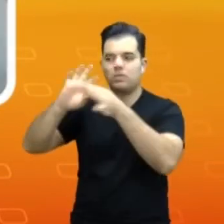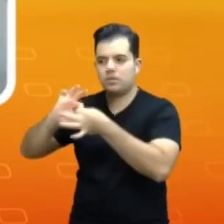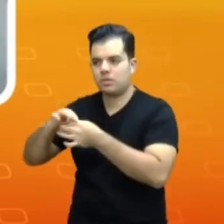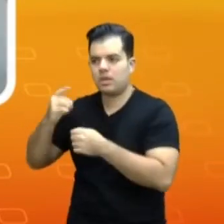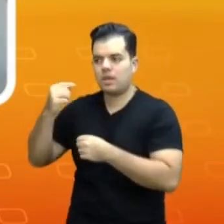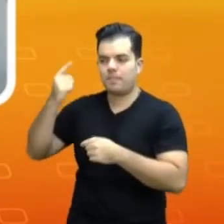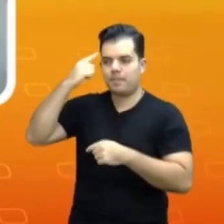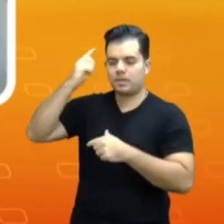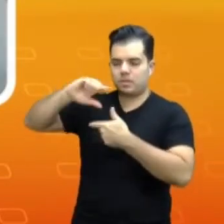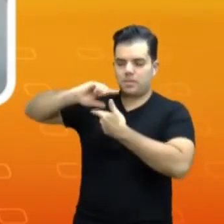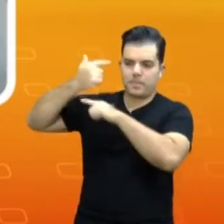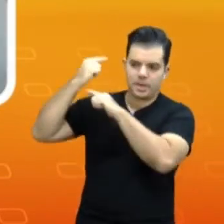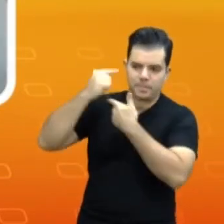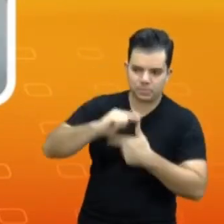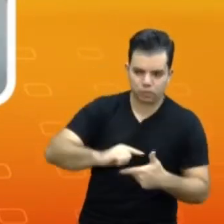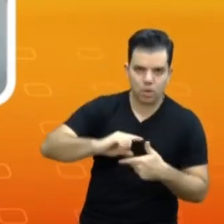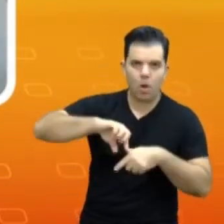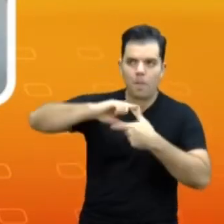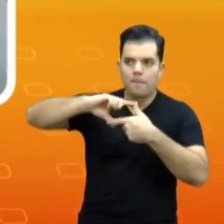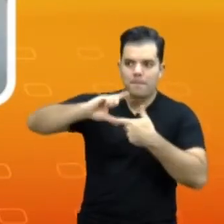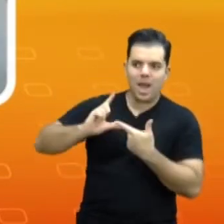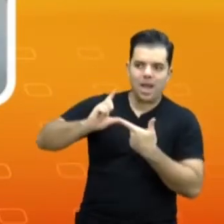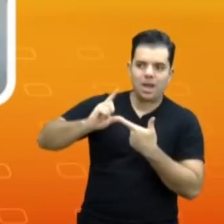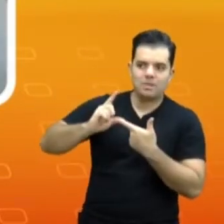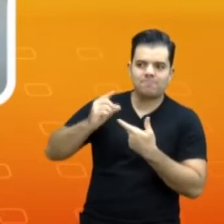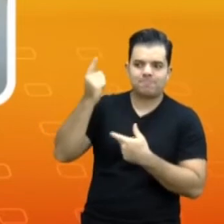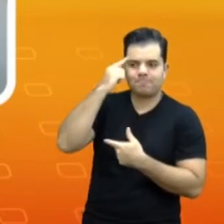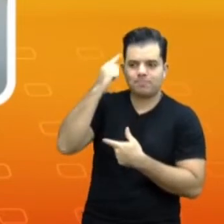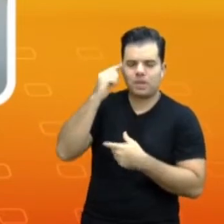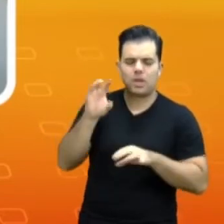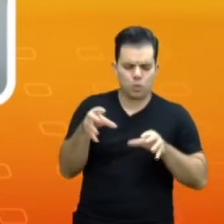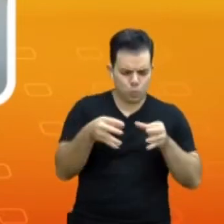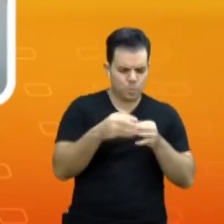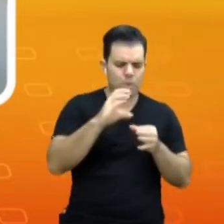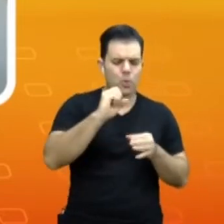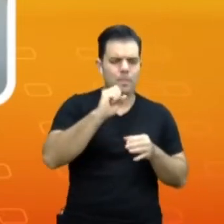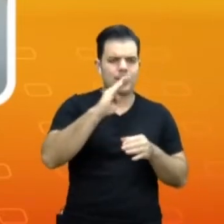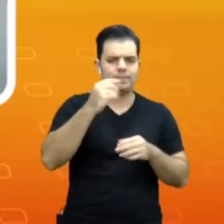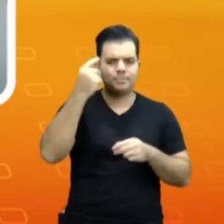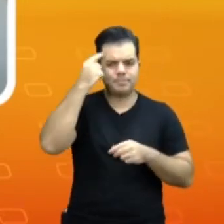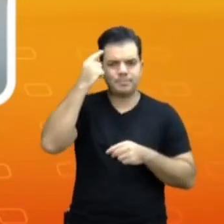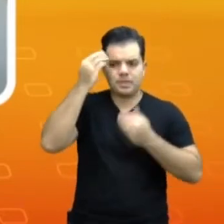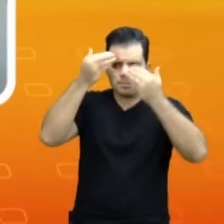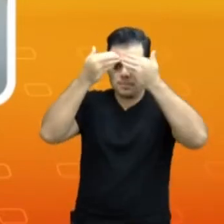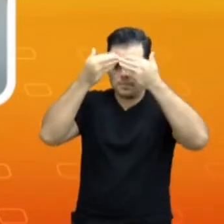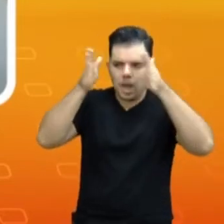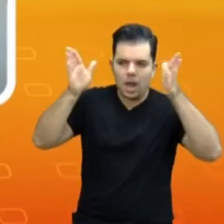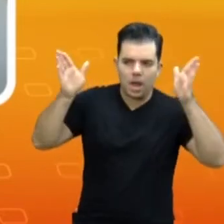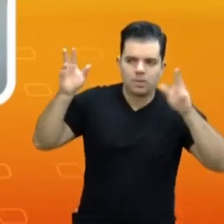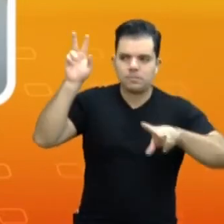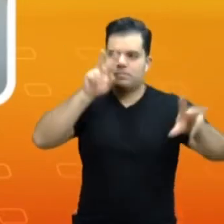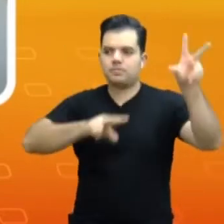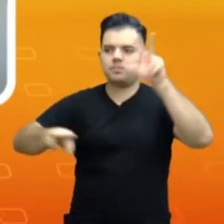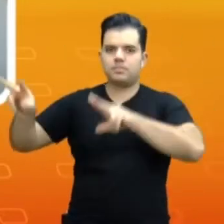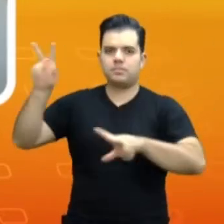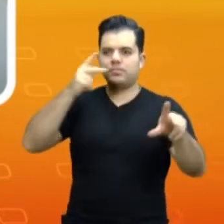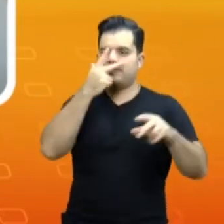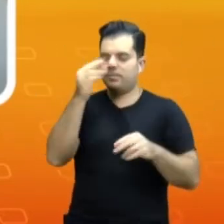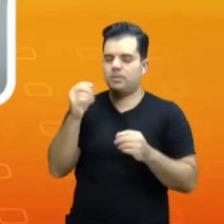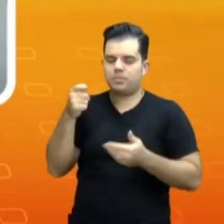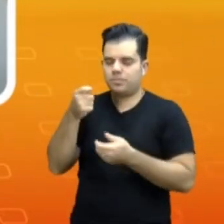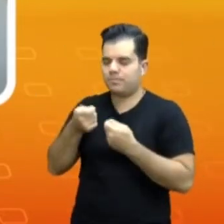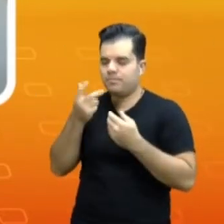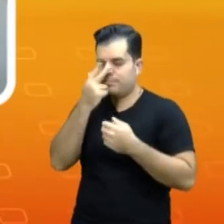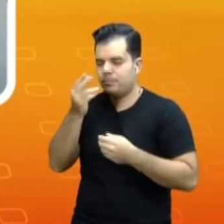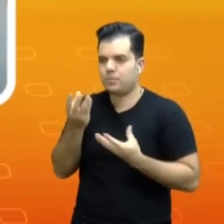novos modelos, né? E a OBS claramente está extremamente aberta e incentiva isso, muito por essa pressão que a Fernanda comentou